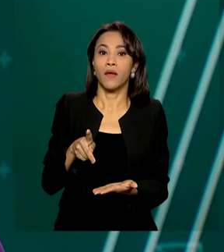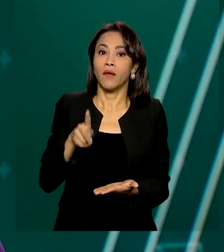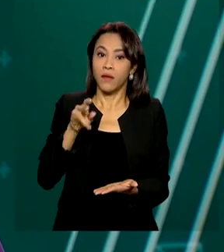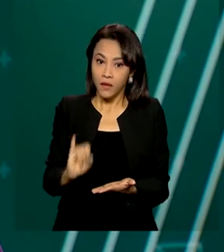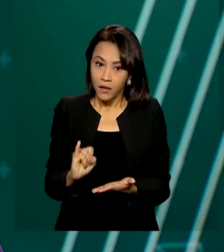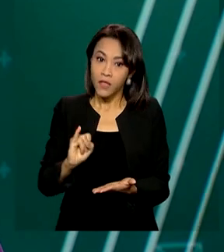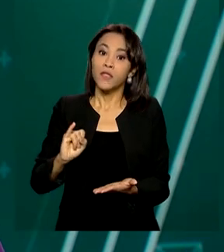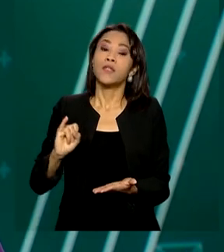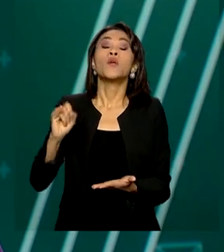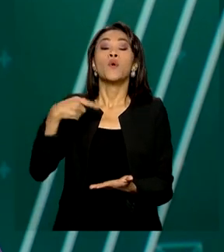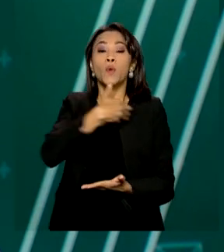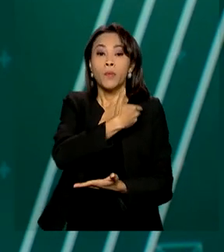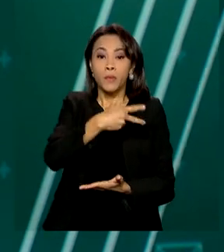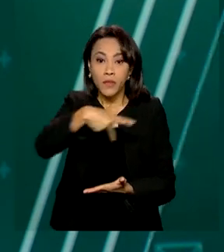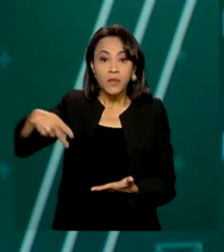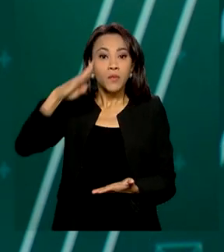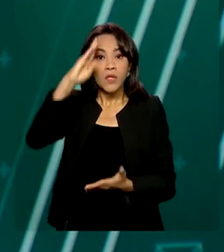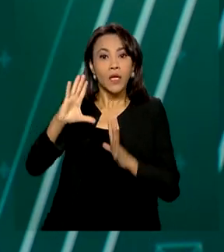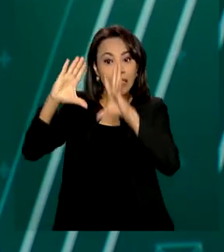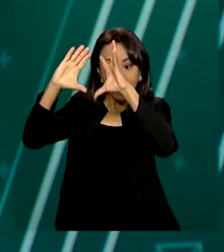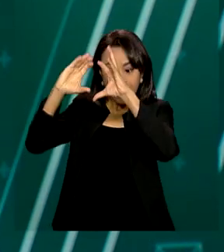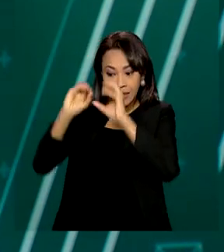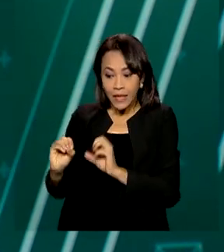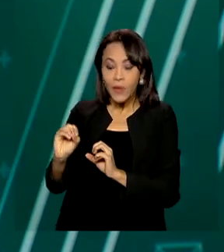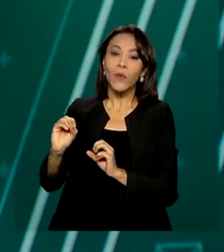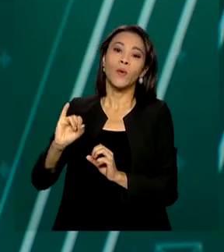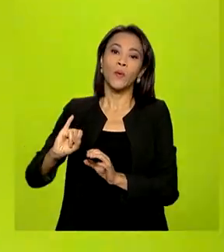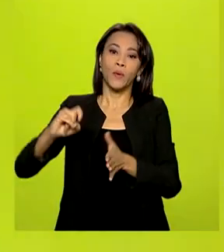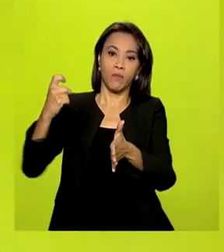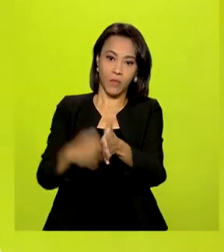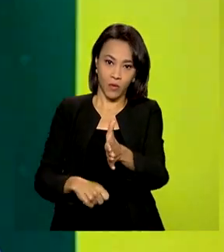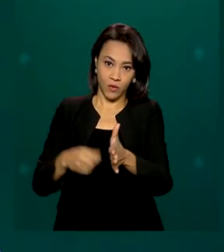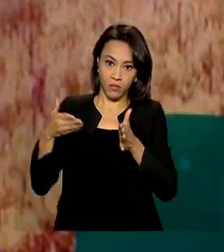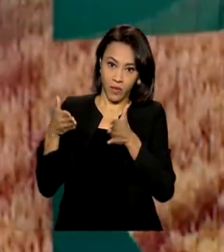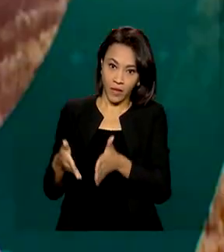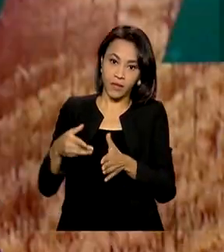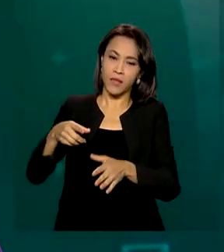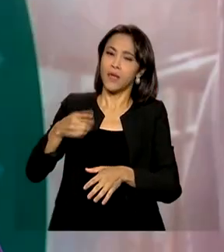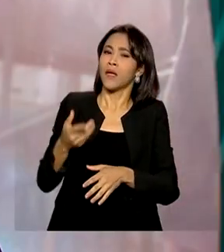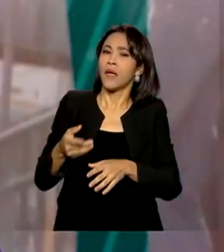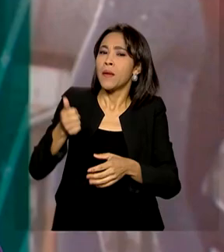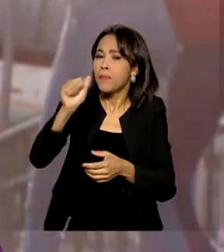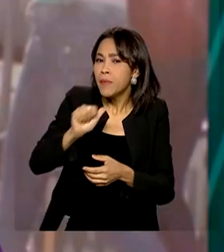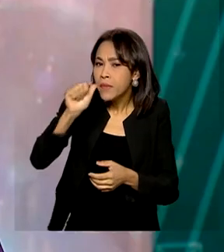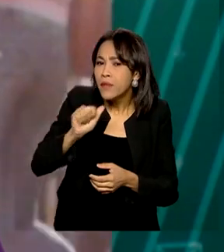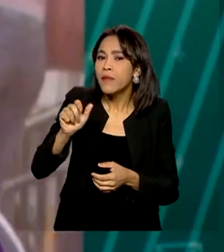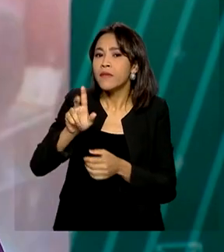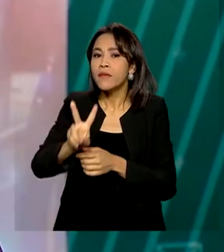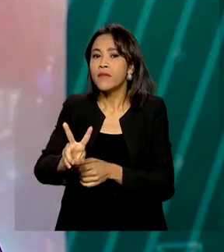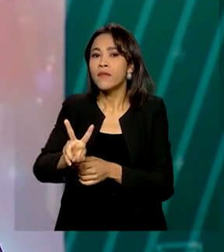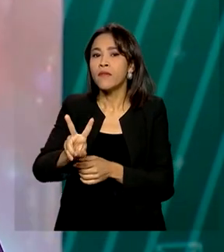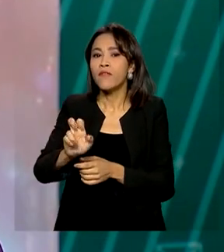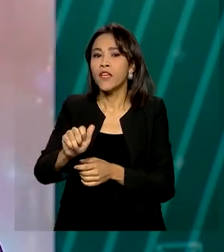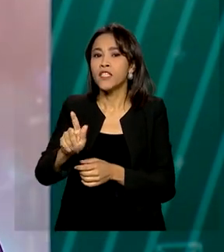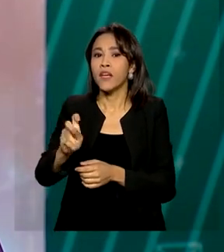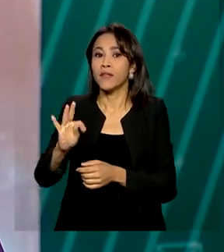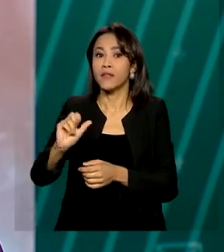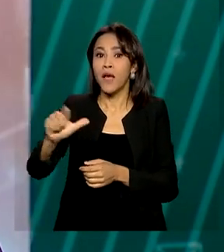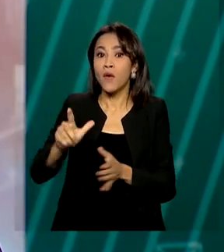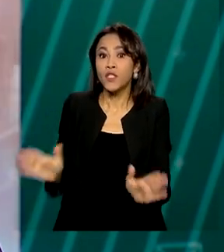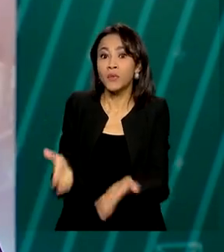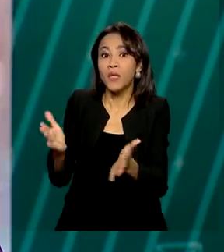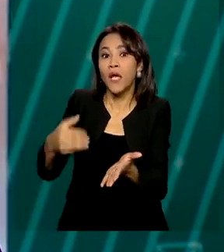Zerou as alíquotas do imposto de importação para este tipo de produto bebidas vegetais são alternativa ao leite animal